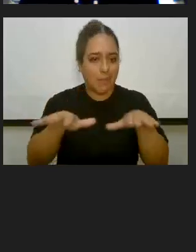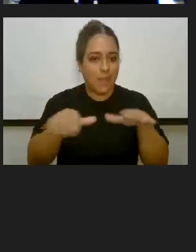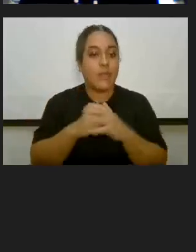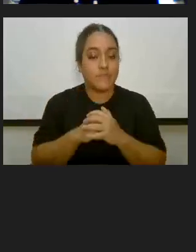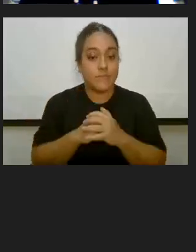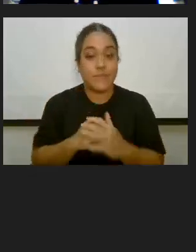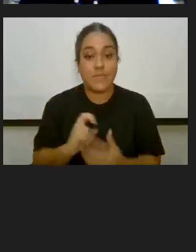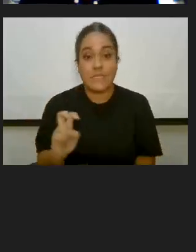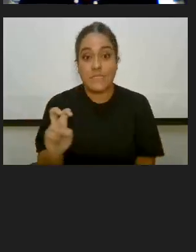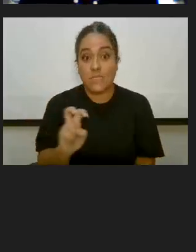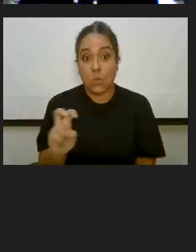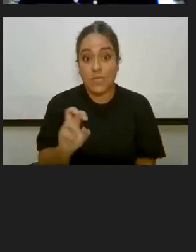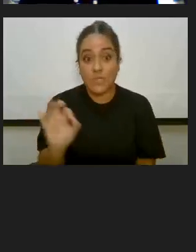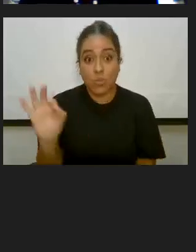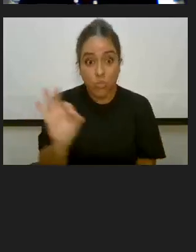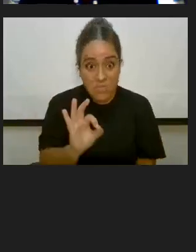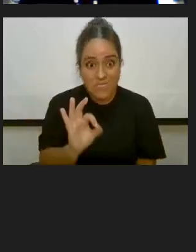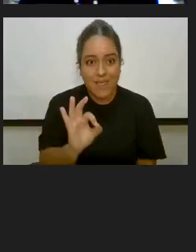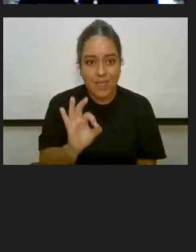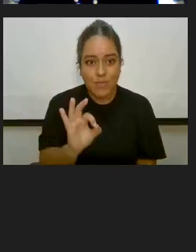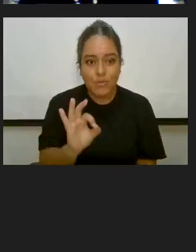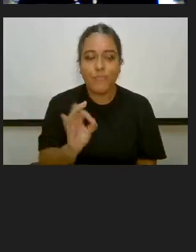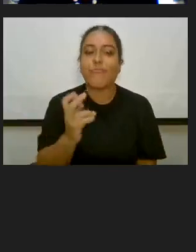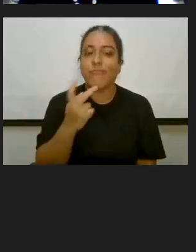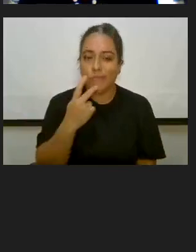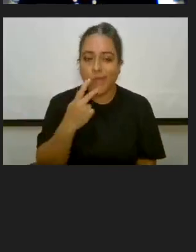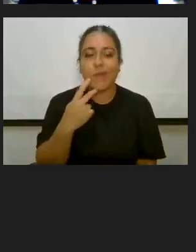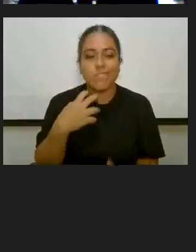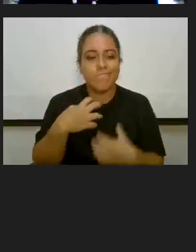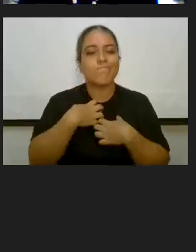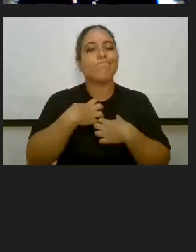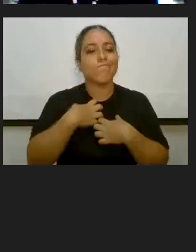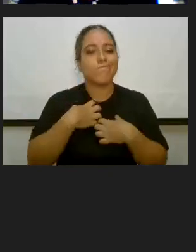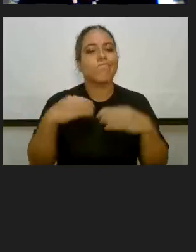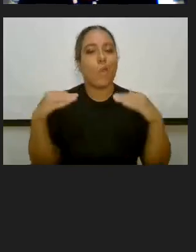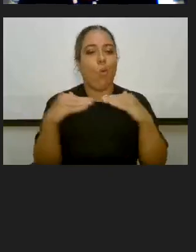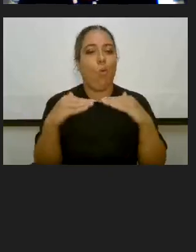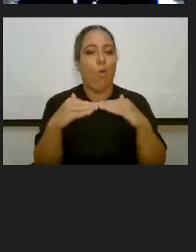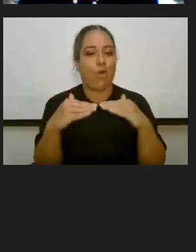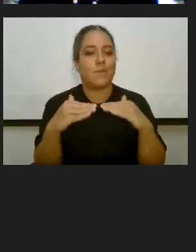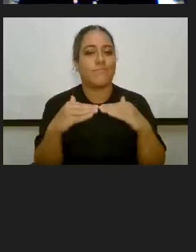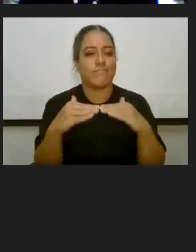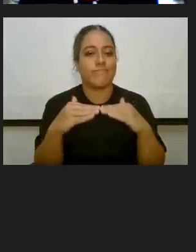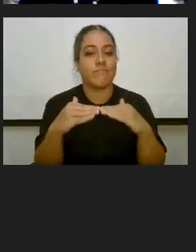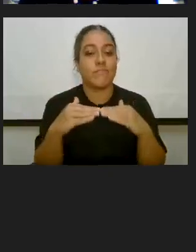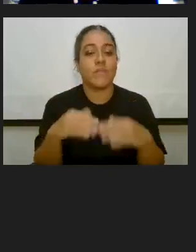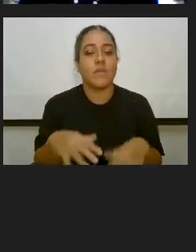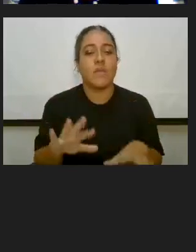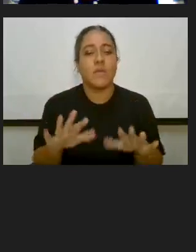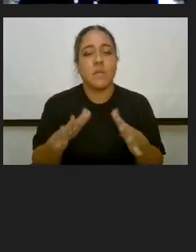55% concordam totalmente. E concordam mais ou menos